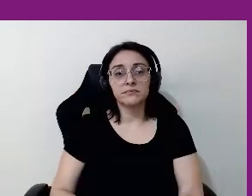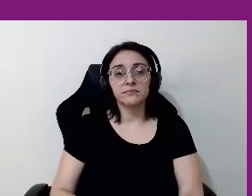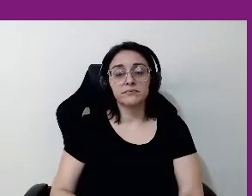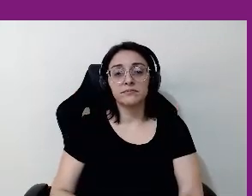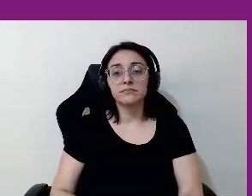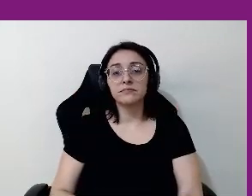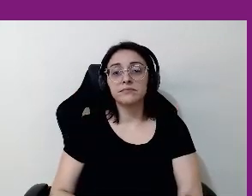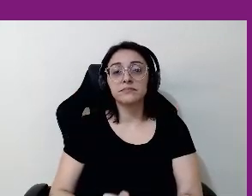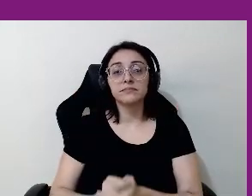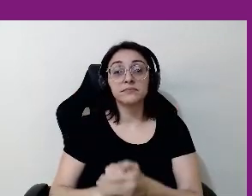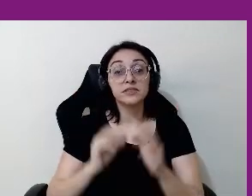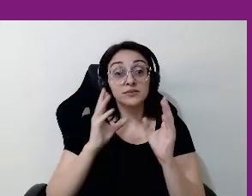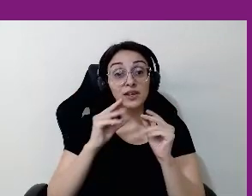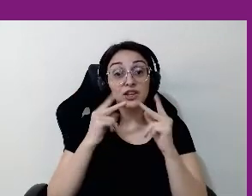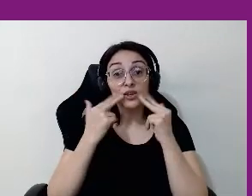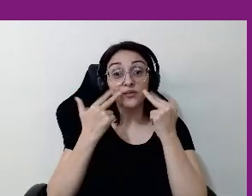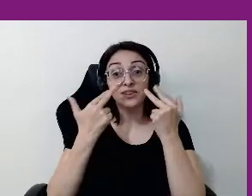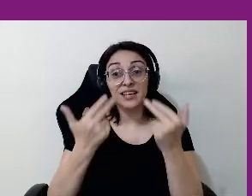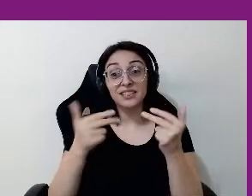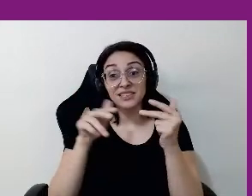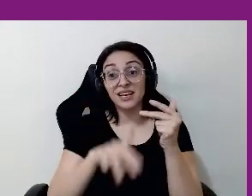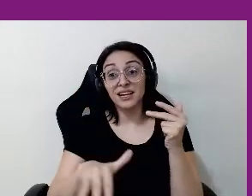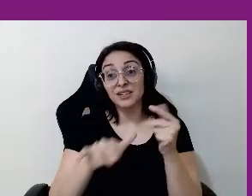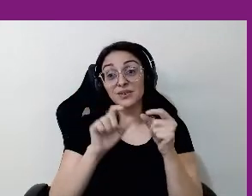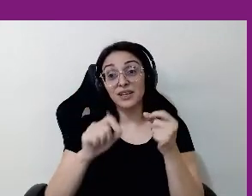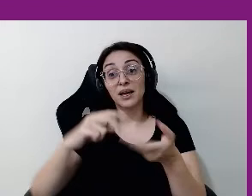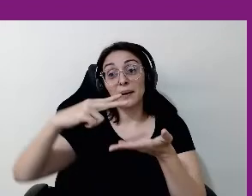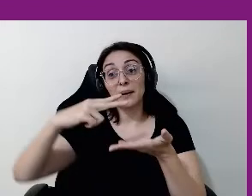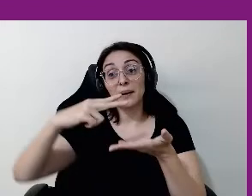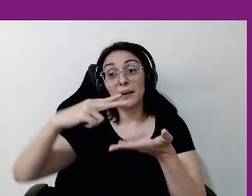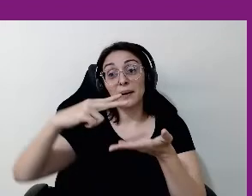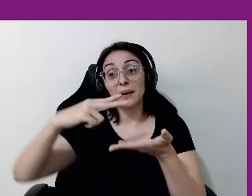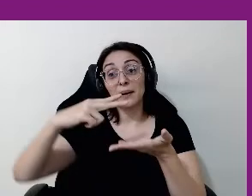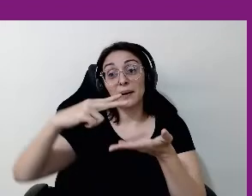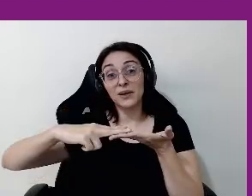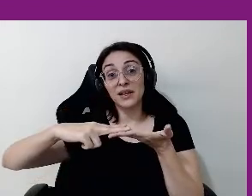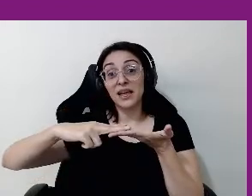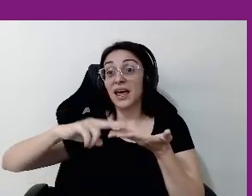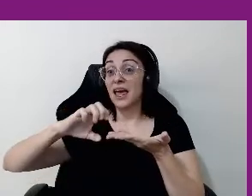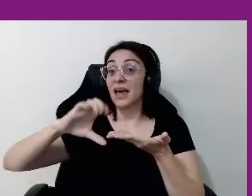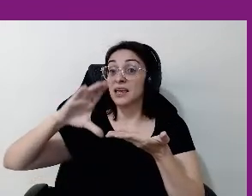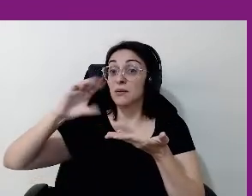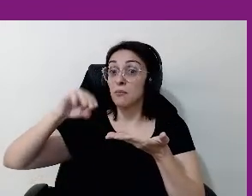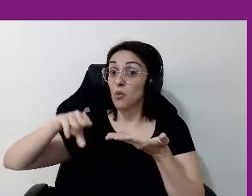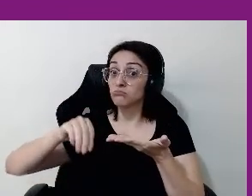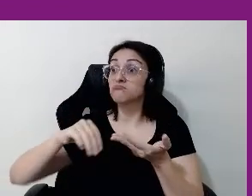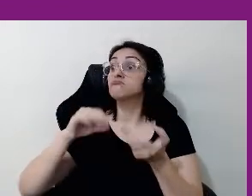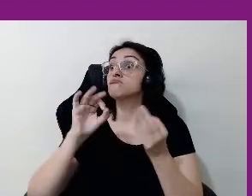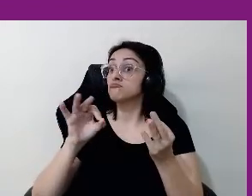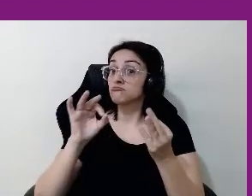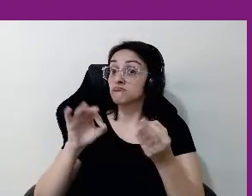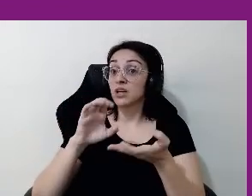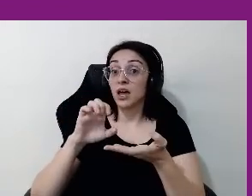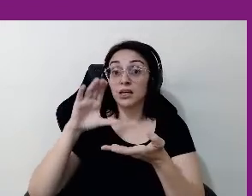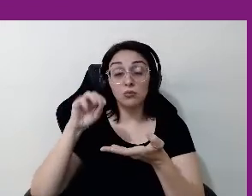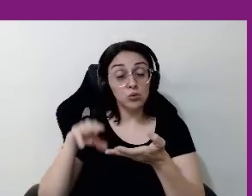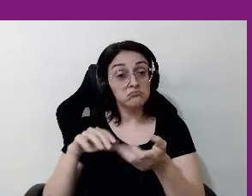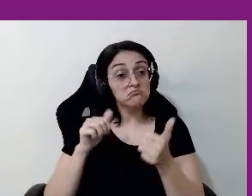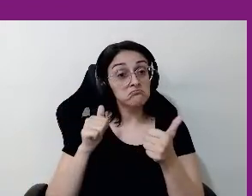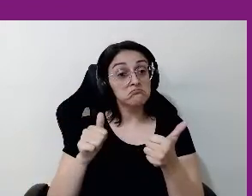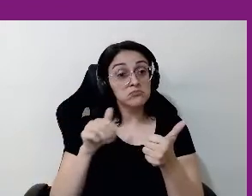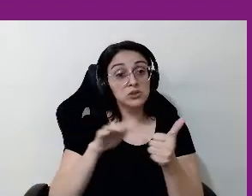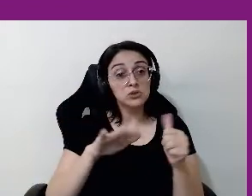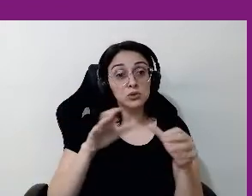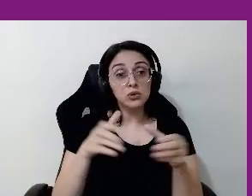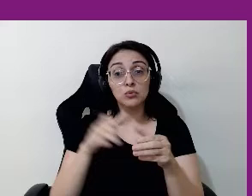E o que eu tenho de novidade nessa área é a prona na ECMO, né? Que todo mundo, prona na ECMO. Mas, incrivelmente, né, os